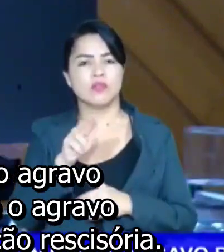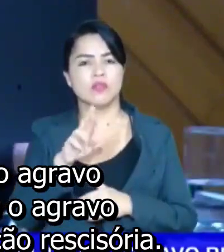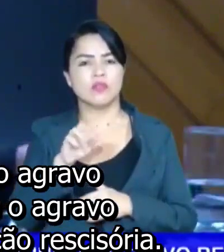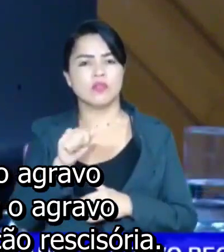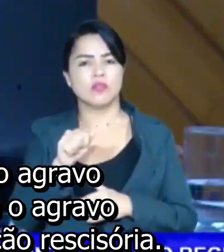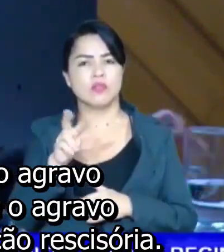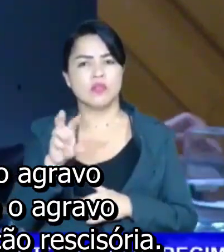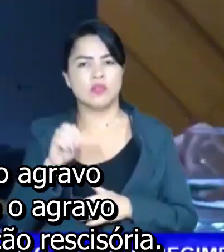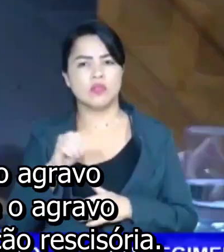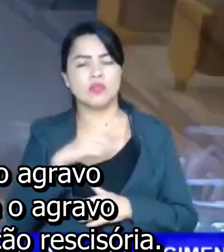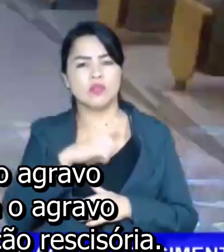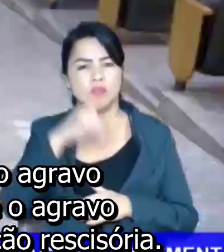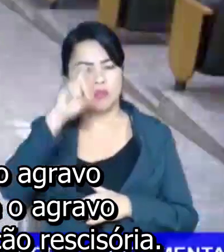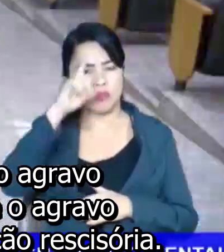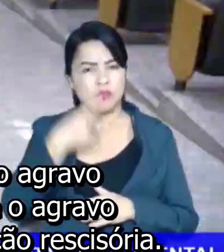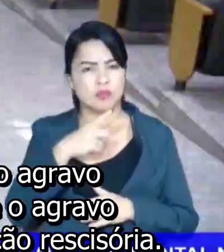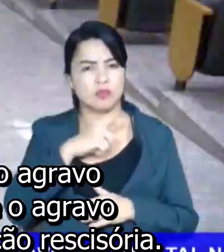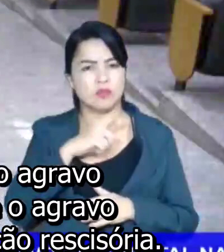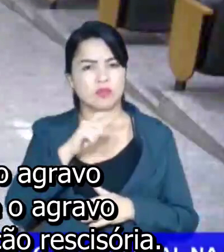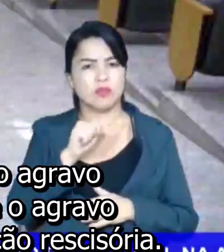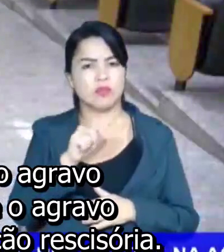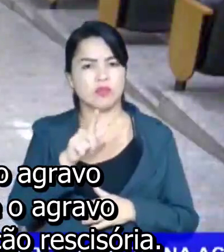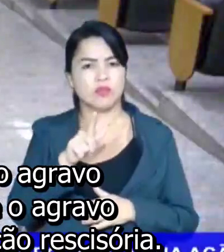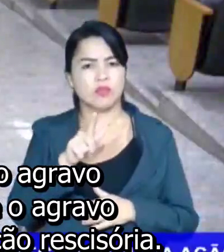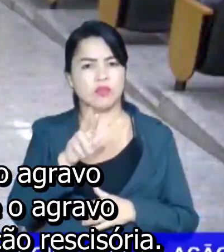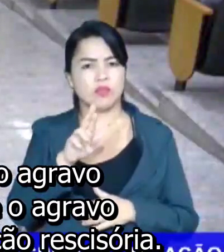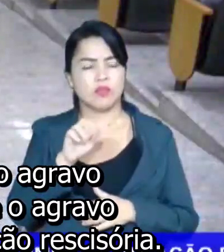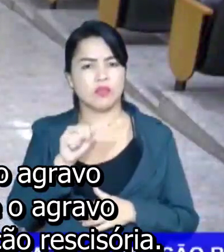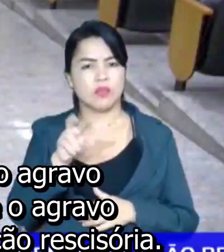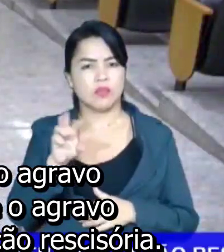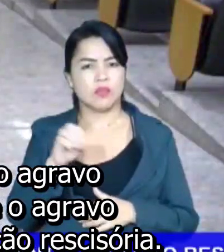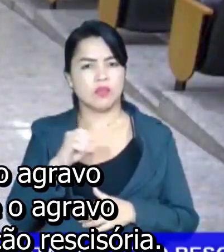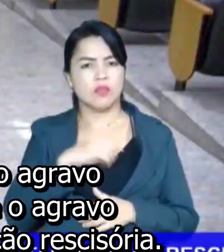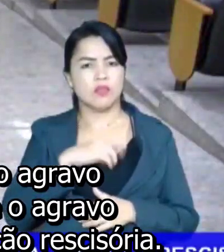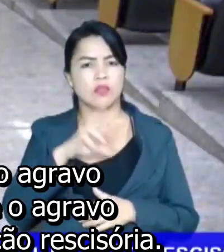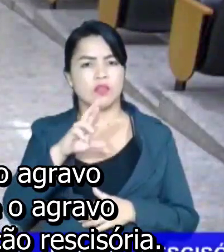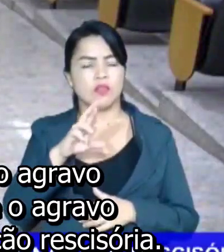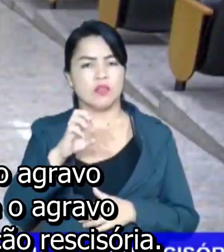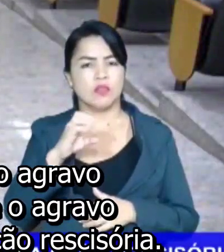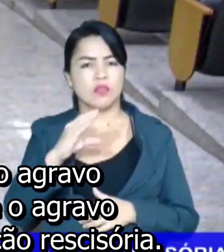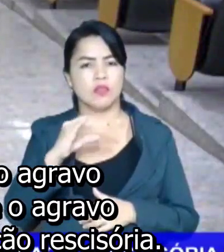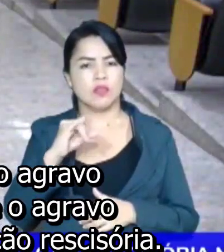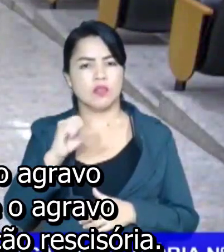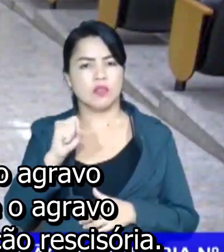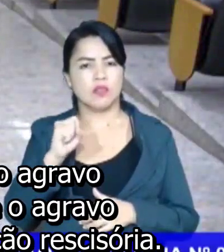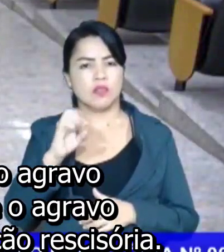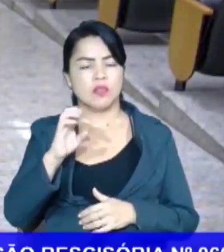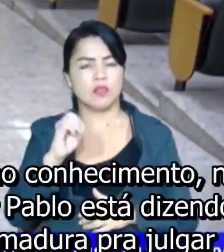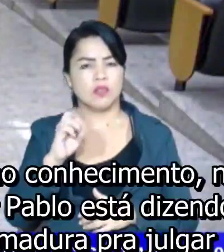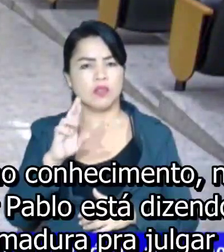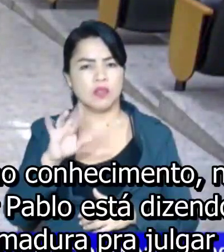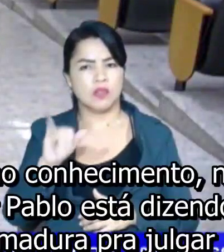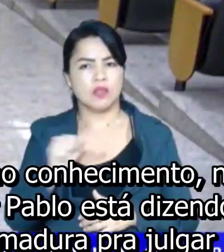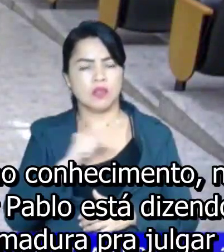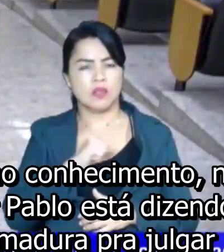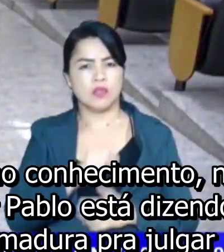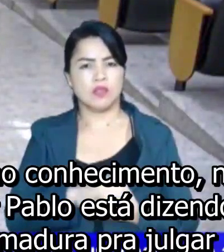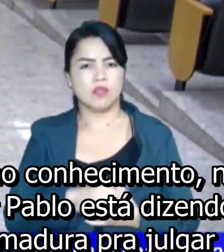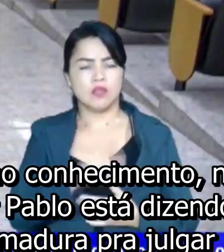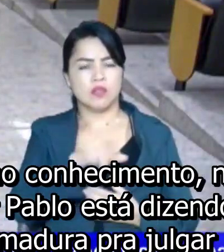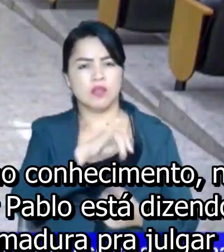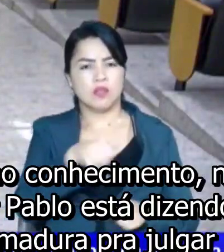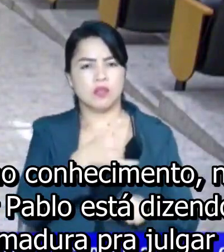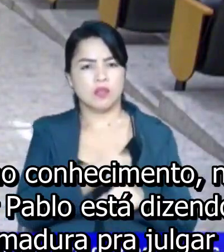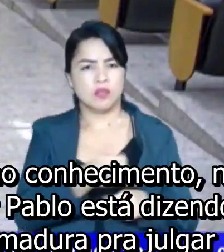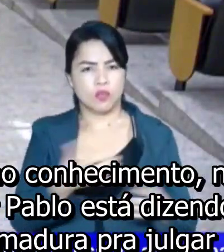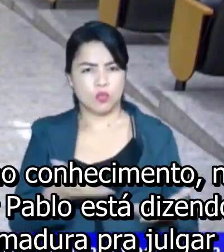do seu ação computador. rescisória e o agravo regimental no Imagem agravo na ação ampla do rescisória. O Os plenário. dois agravo agravos. regimental no agravo da ação rescisória. Mas e a ação rescisória? A senhora vai